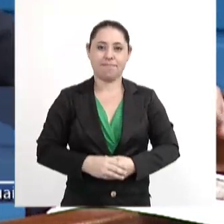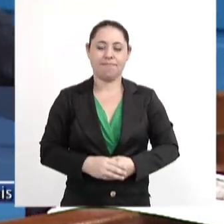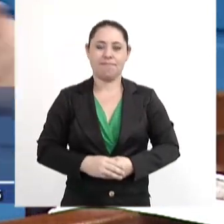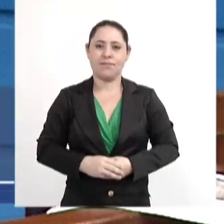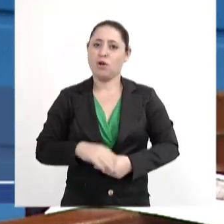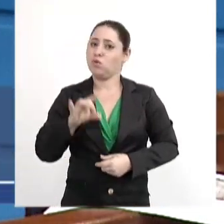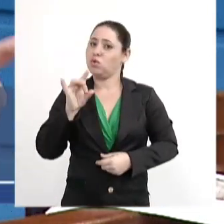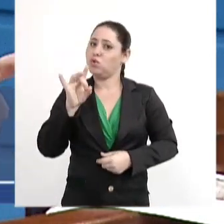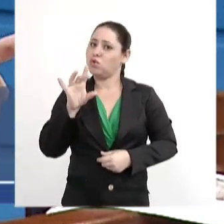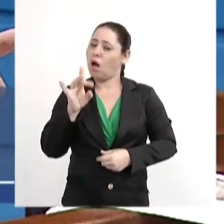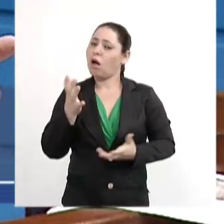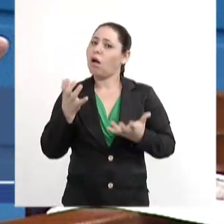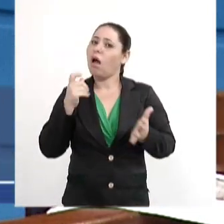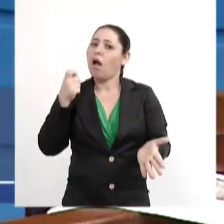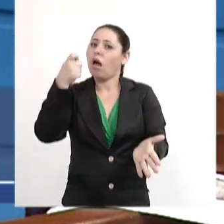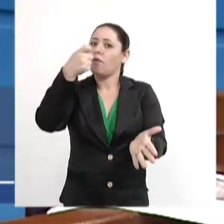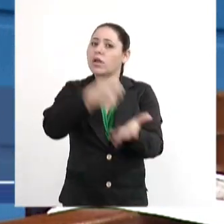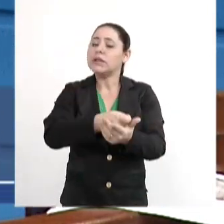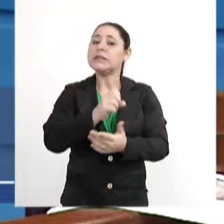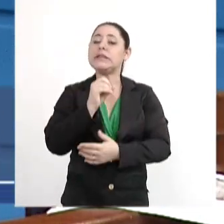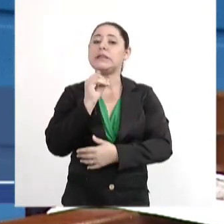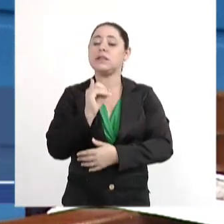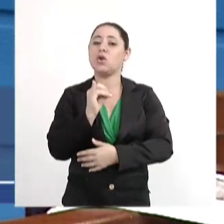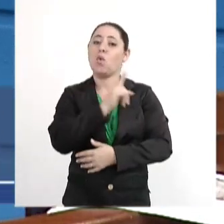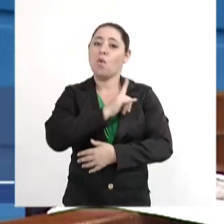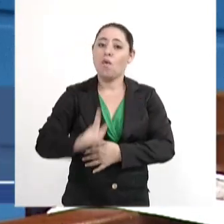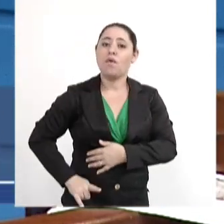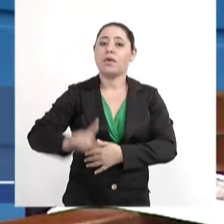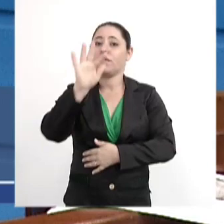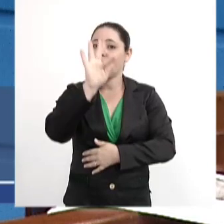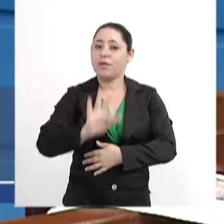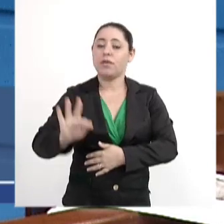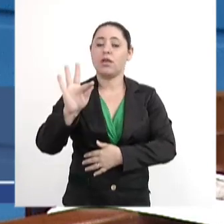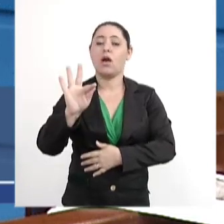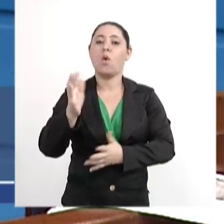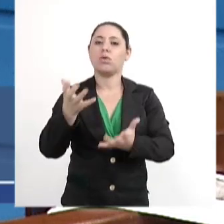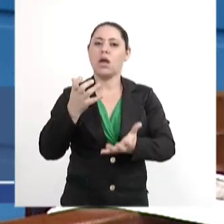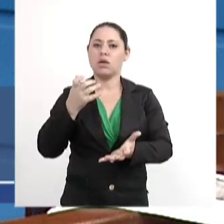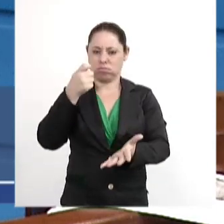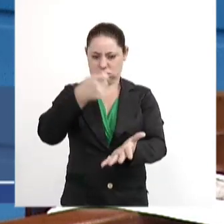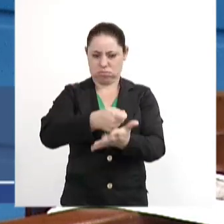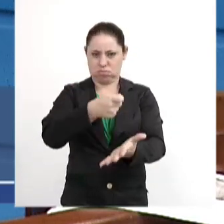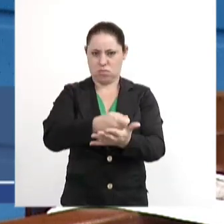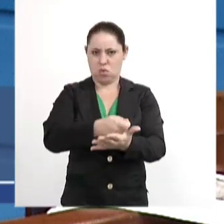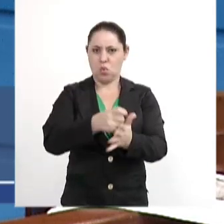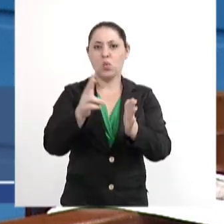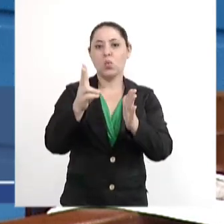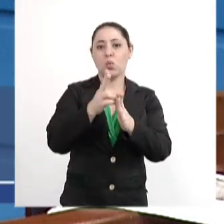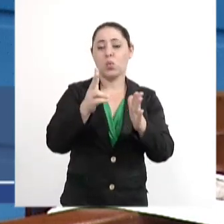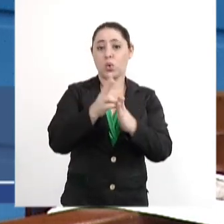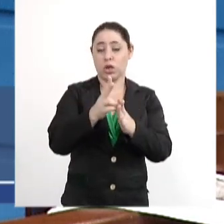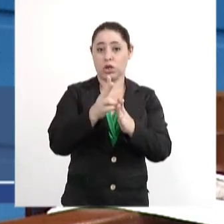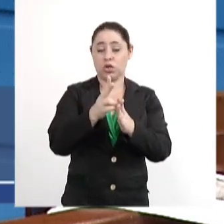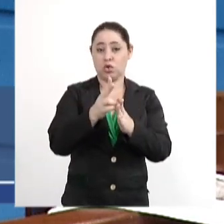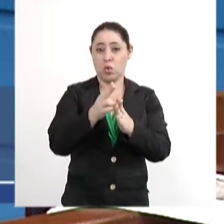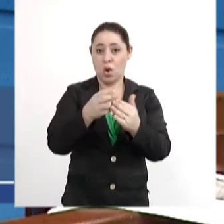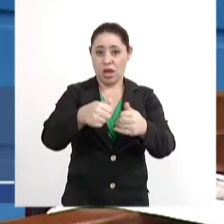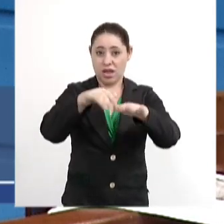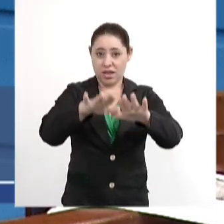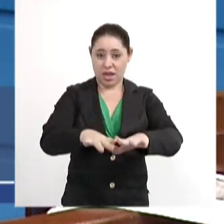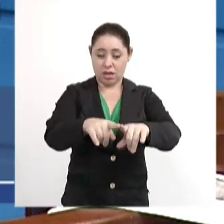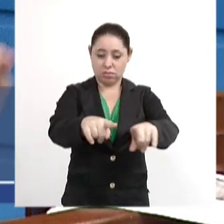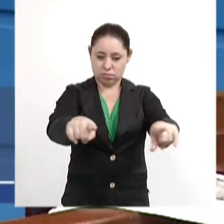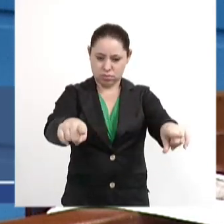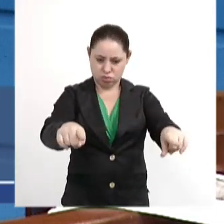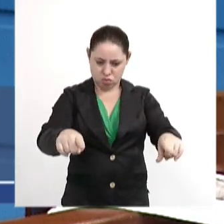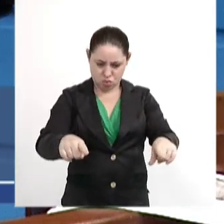só queria reforçar aqui que se o governo federal quer exigir que os índios estejam na sua terra